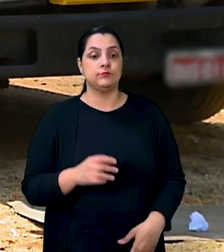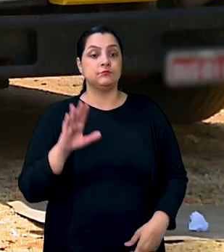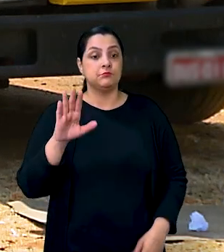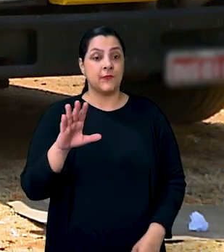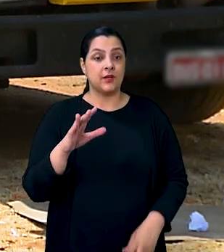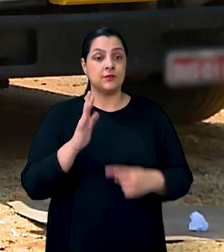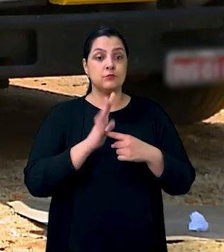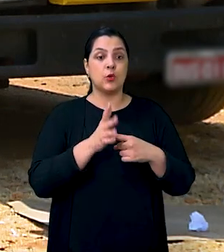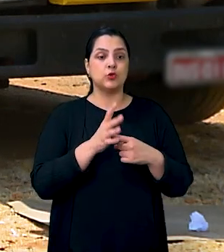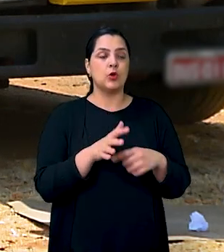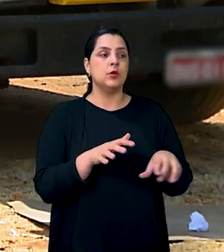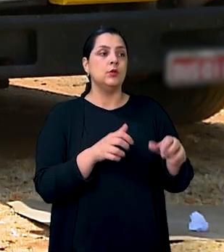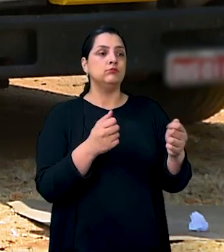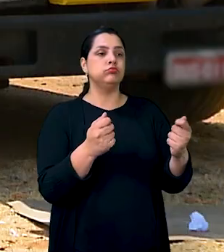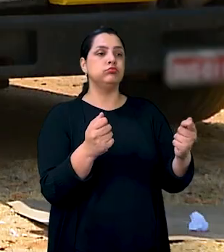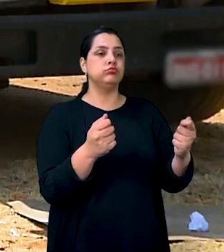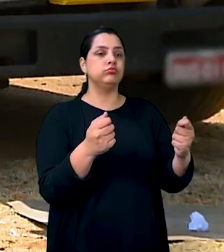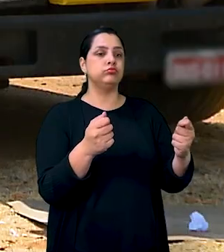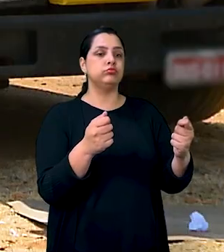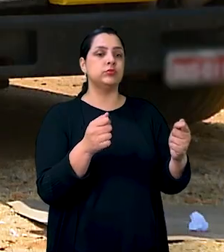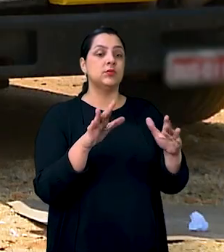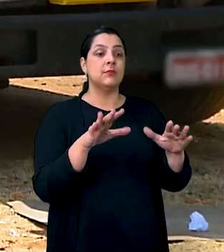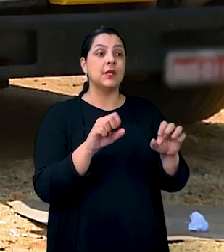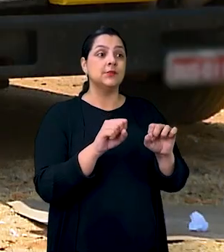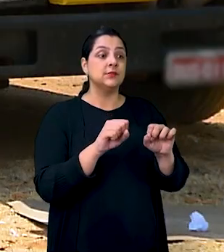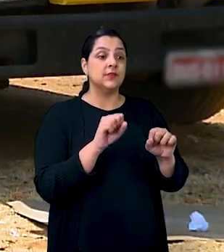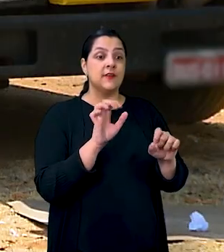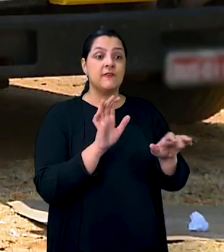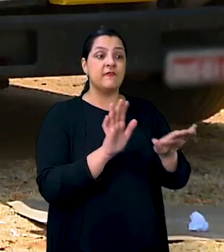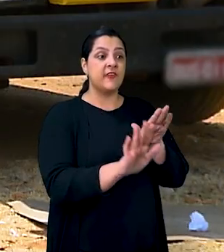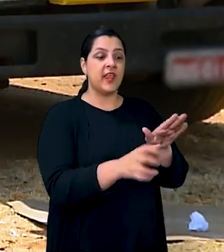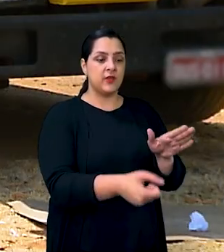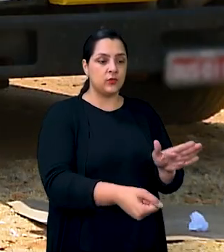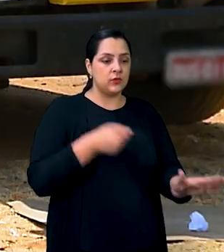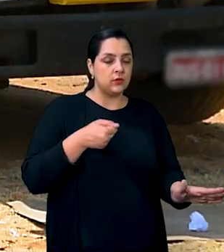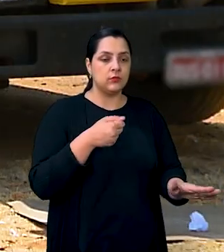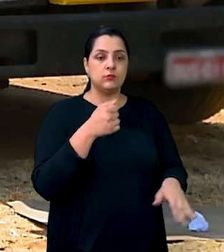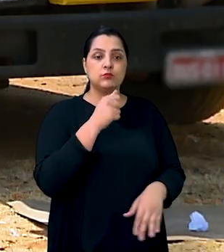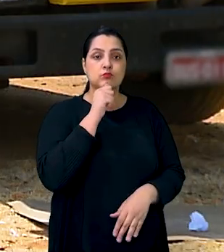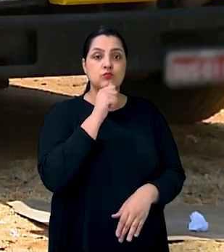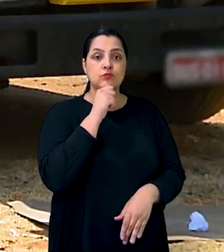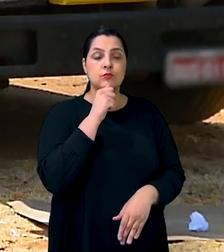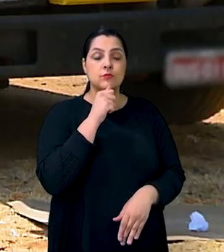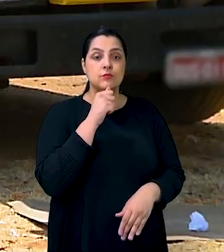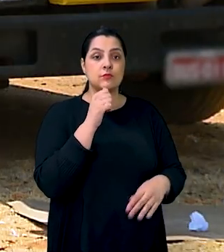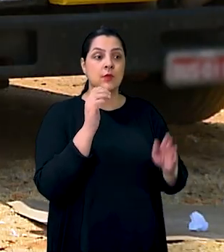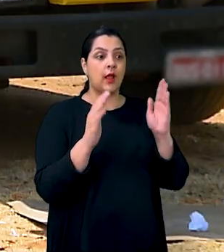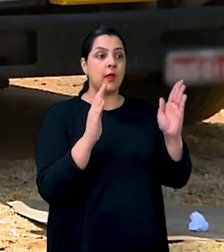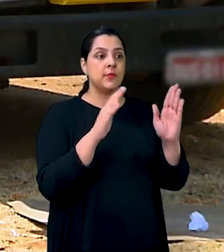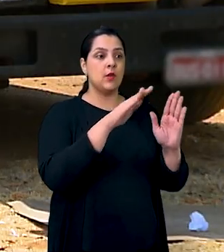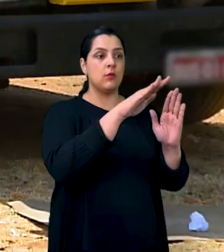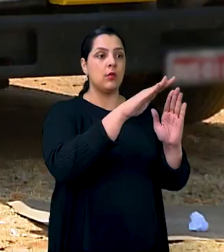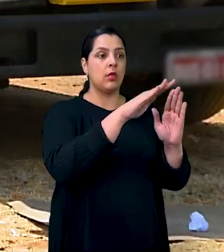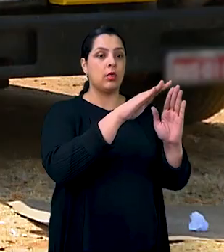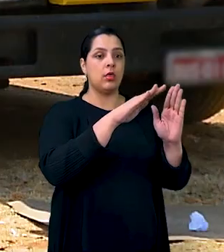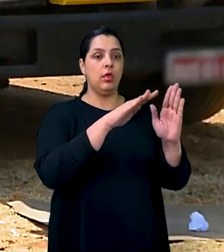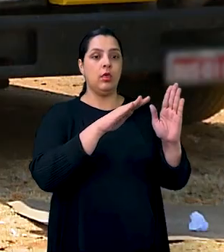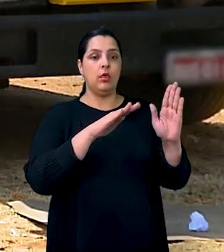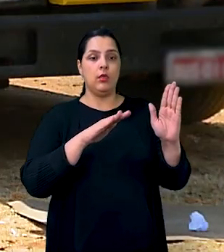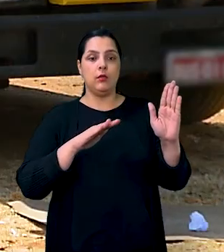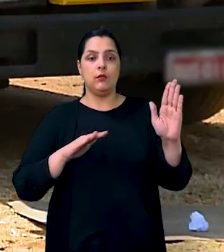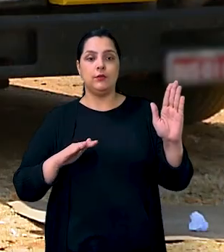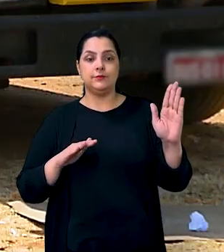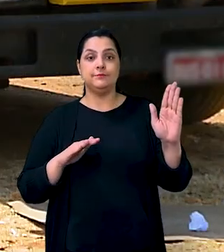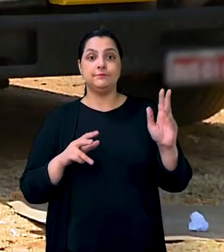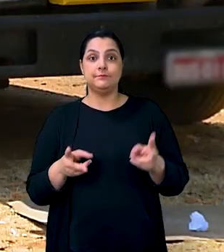que ele havia deixado o motor ligado, sem acionar o sistema de freio. E como era um local com declive, o caminhão começou a descer a